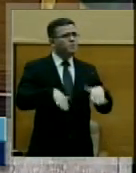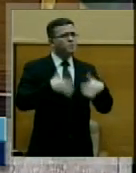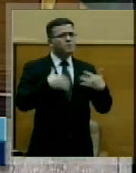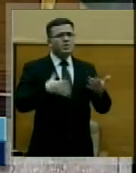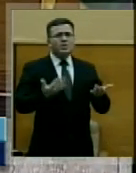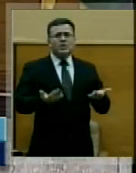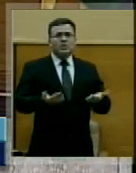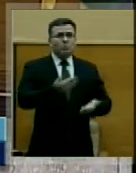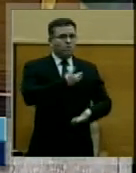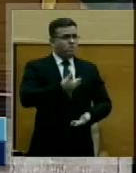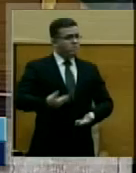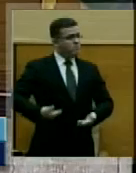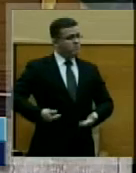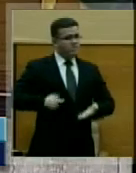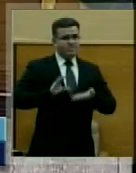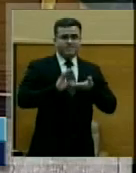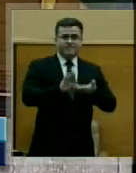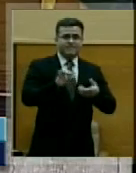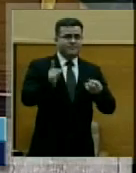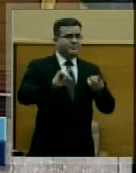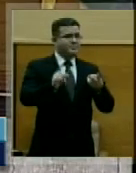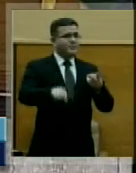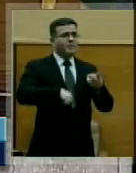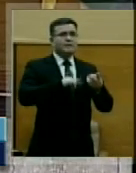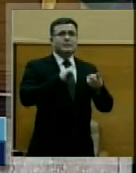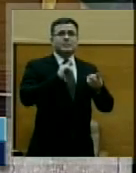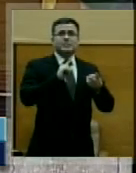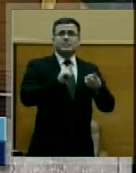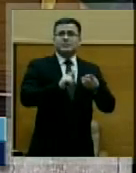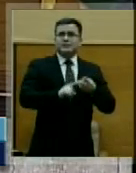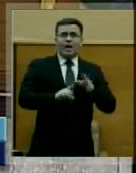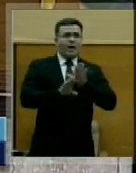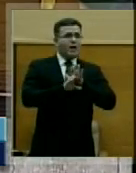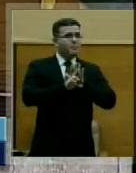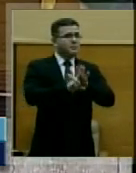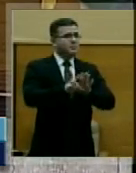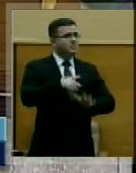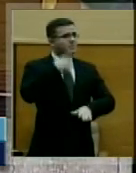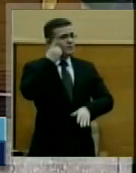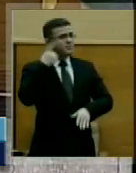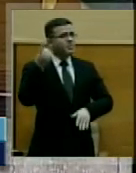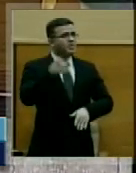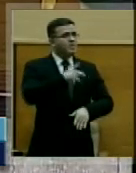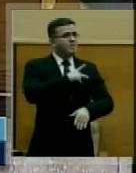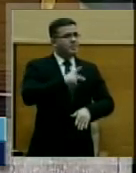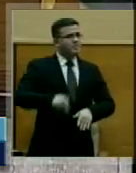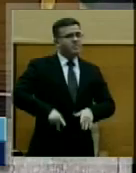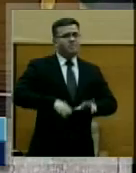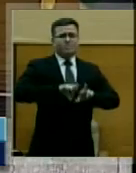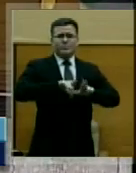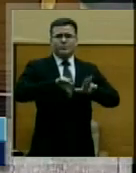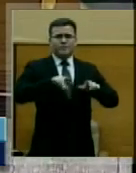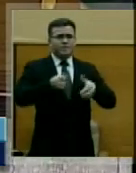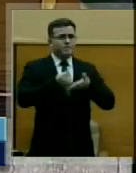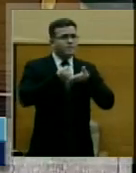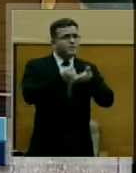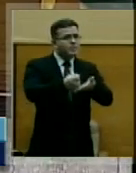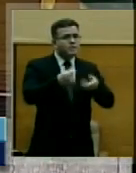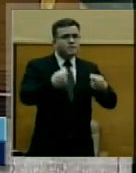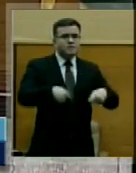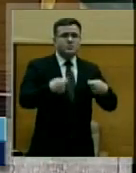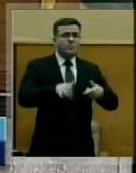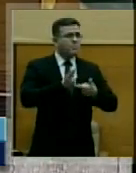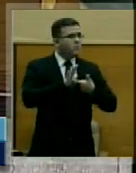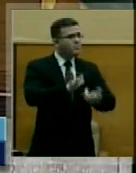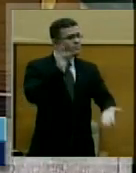poder público, que não têm contado com os nossos representantes, que precisam cada vez mais mostrar que,